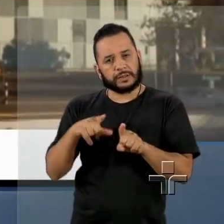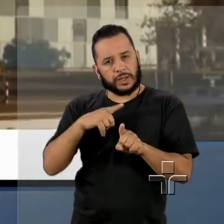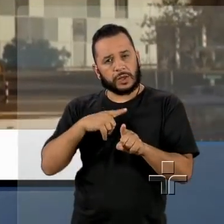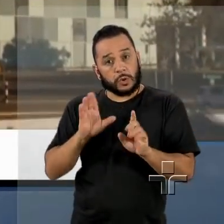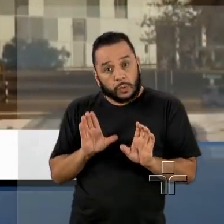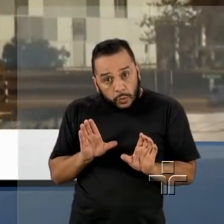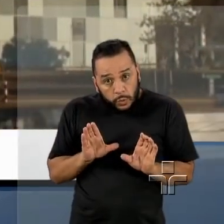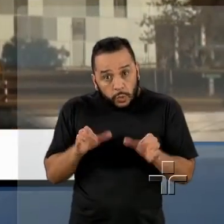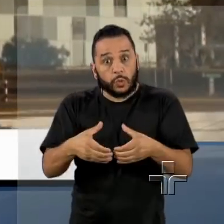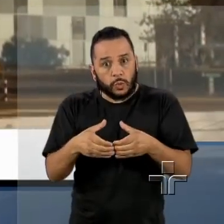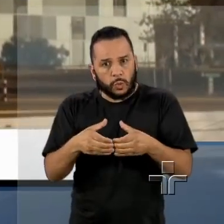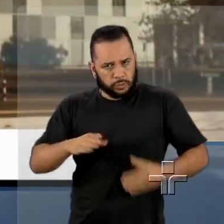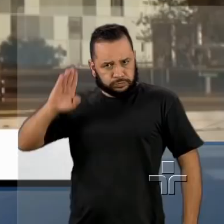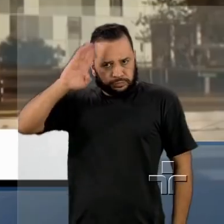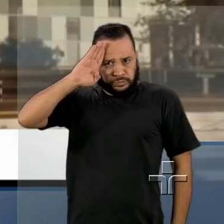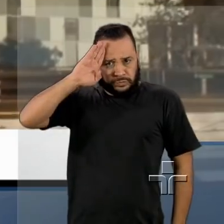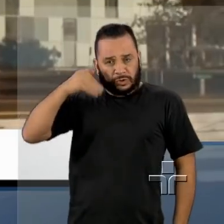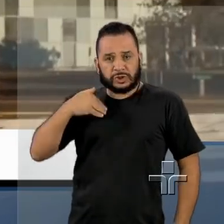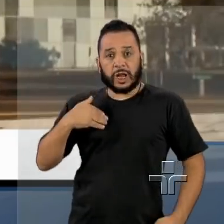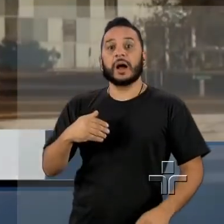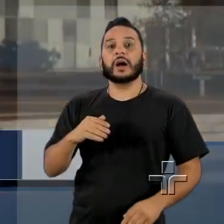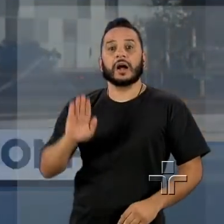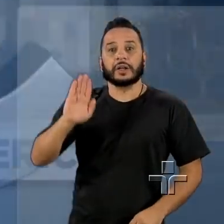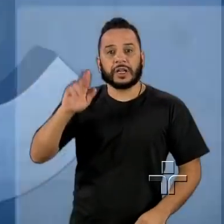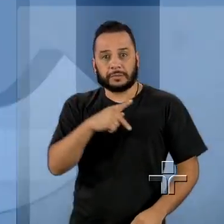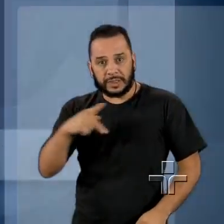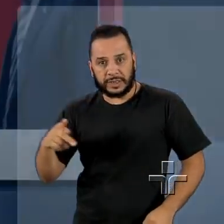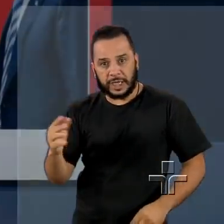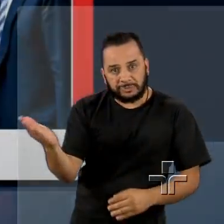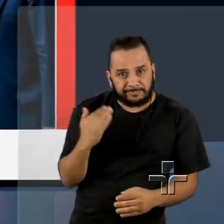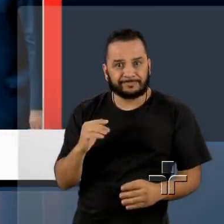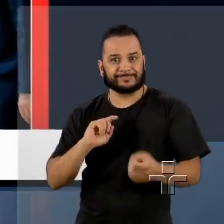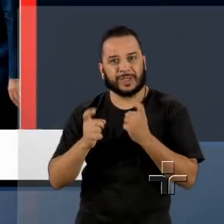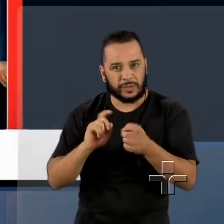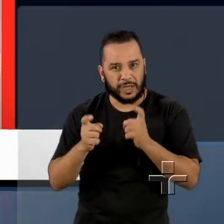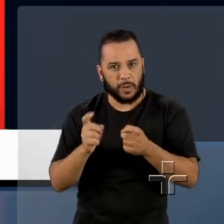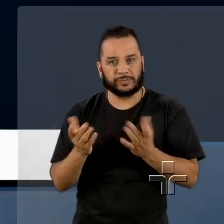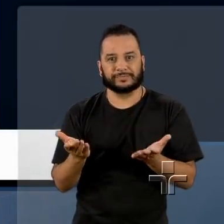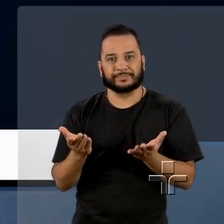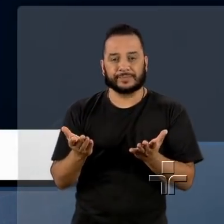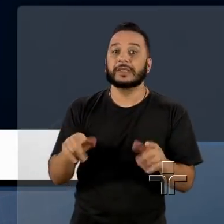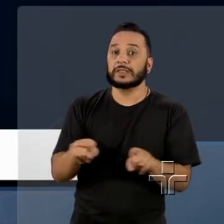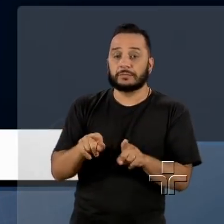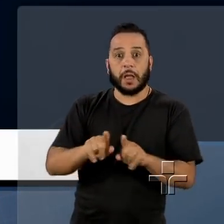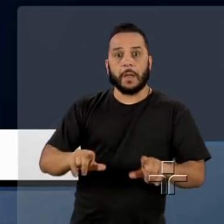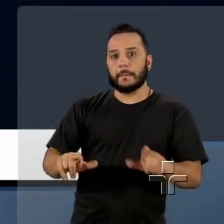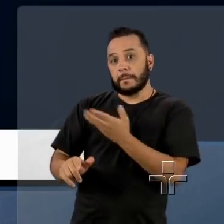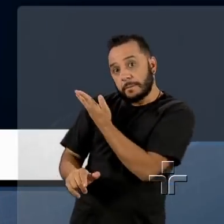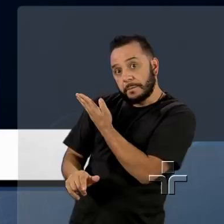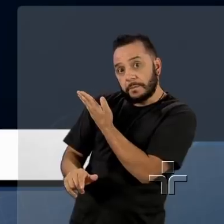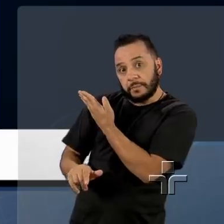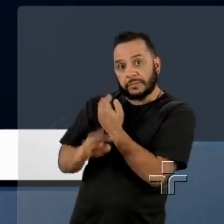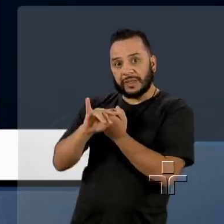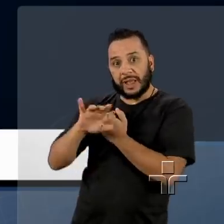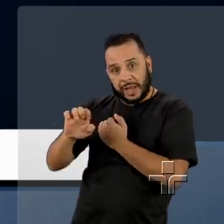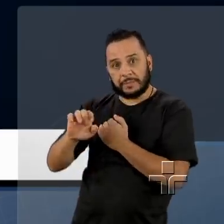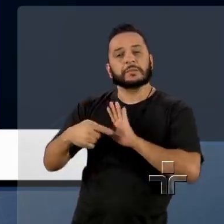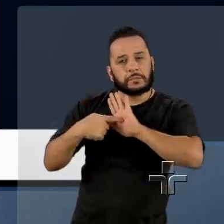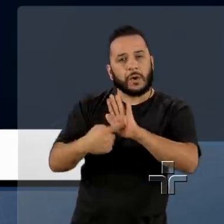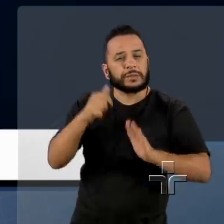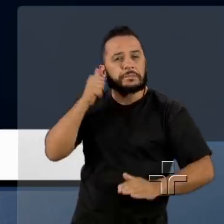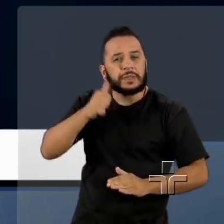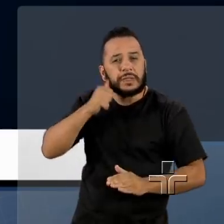chama candidatos à presidência para conversar. Capa da revista Time traz a menina que se tornou símbolo